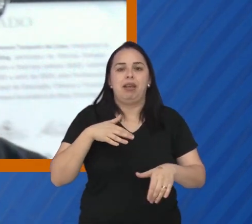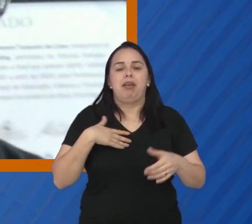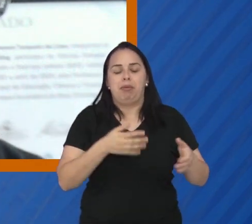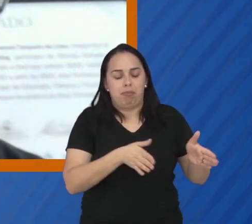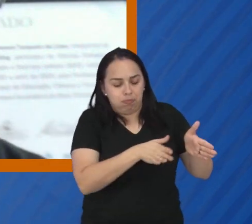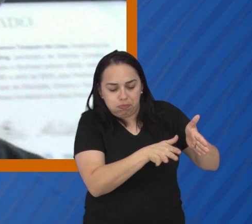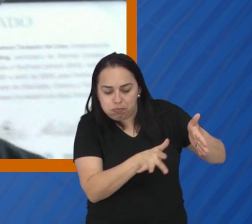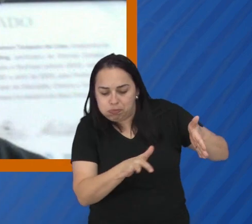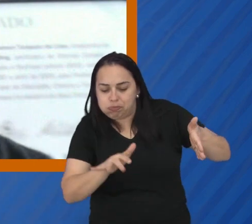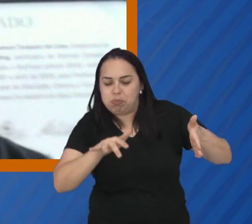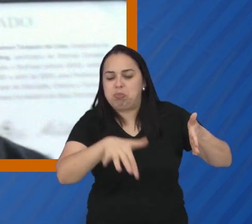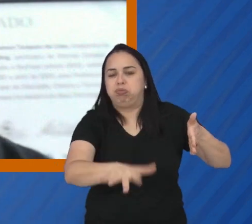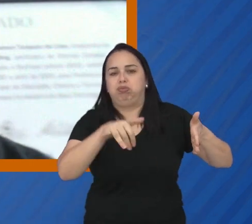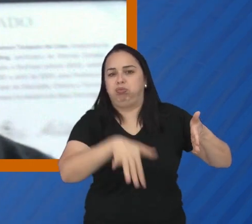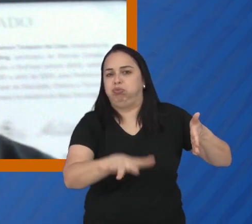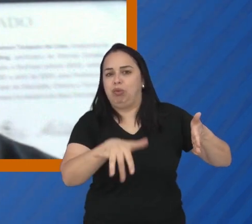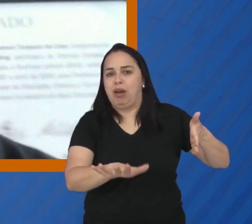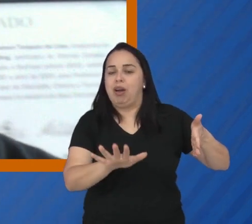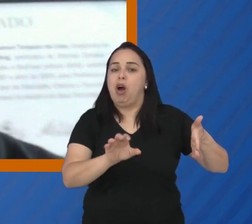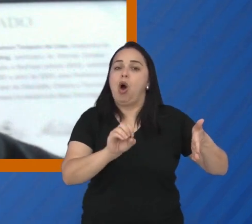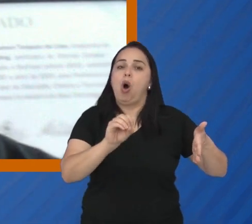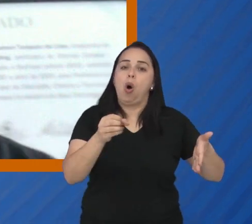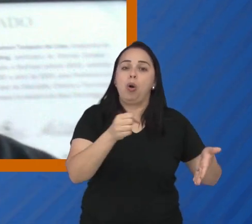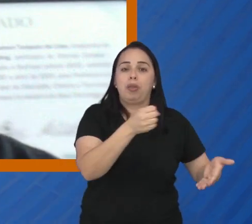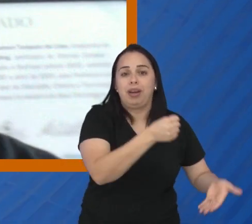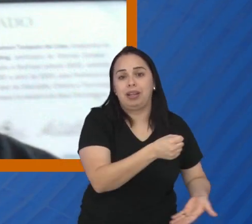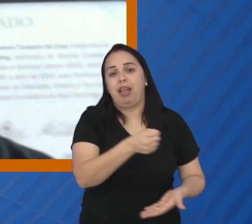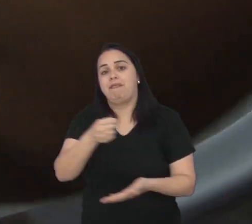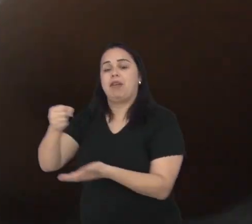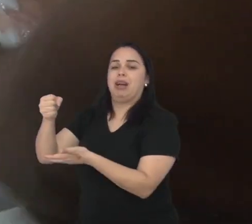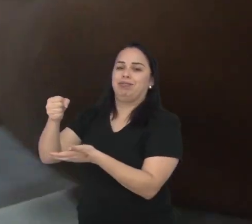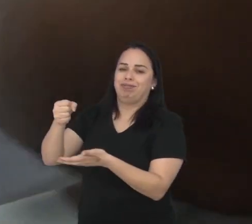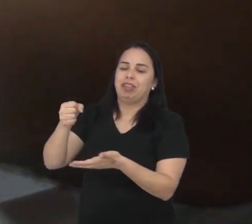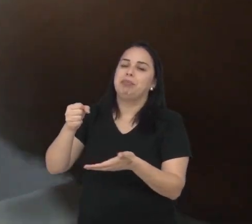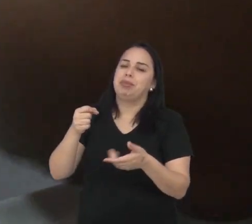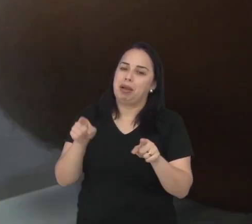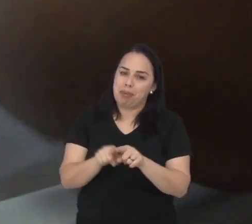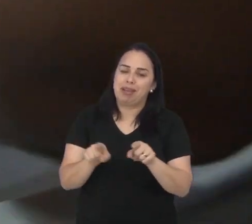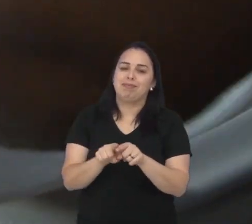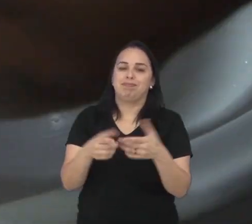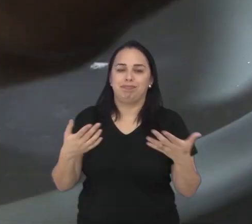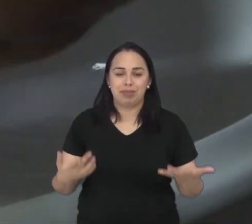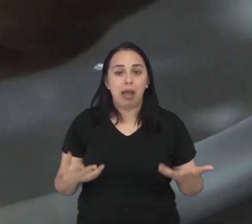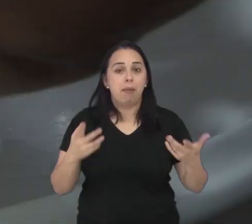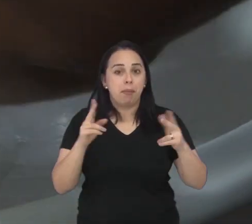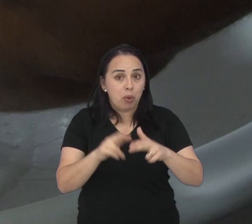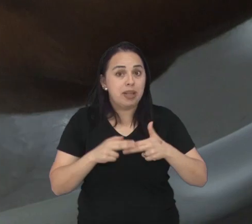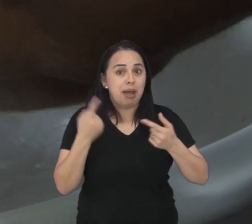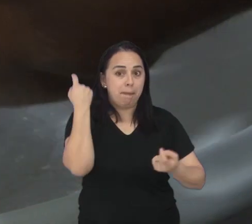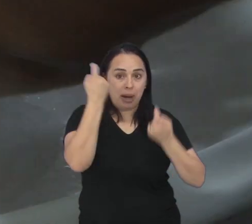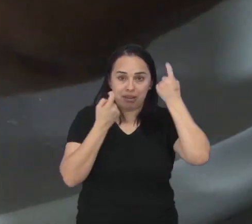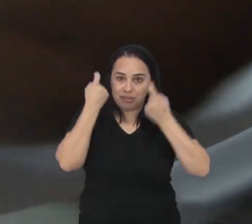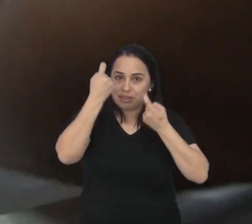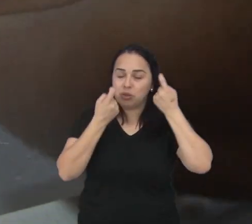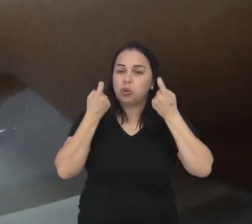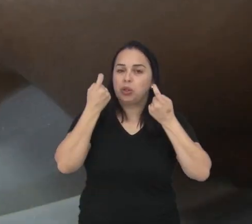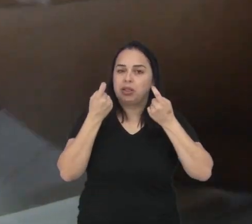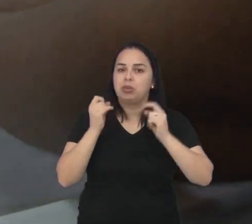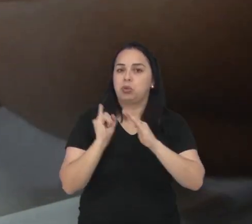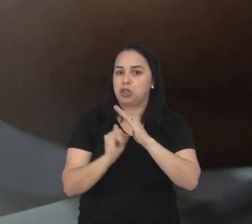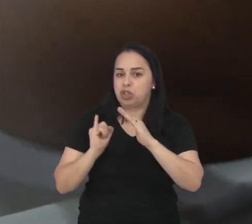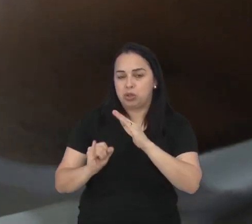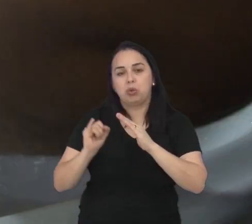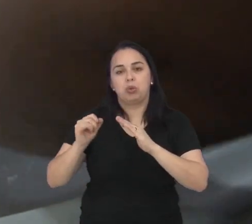grandes consumidores ou até mesmo no transporte da água. O desperdício é preocupante. Um levantamento do